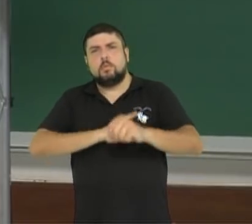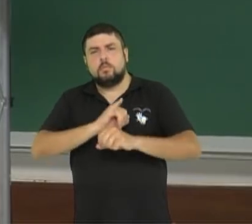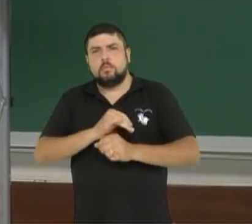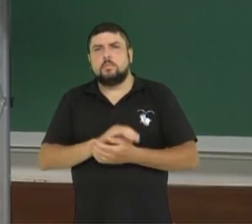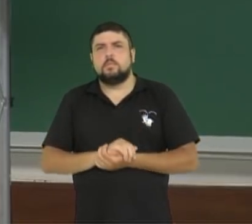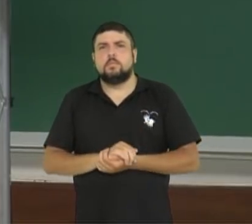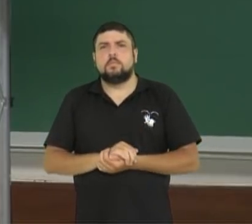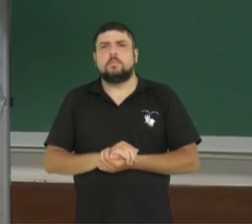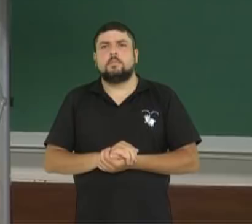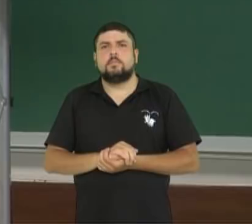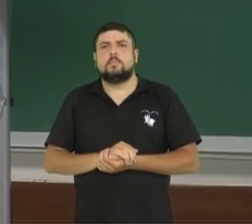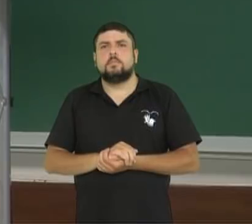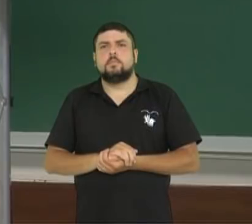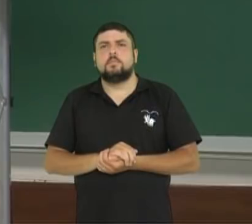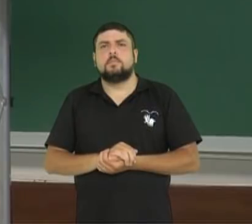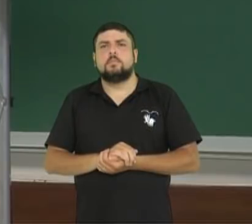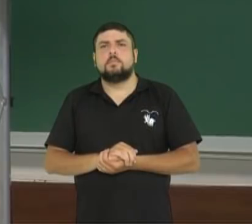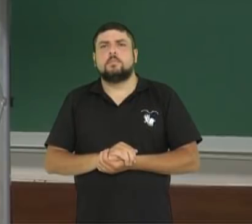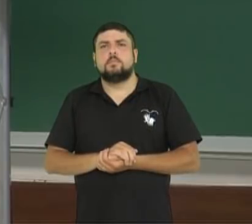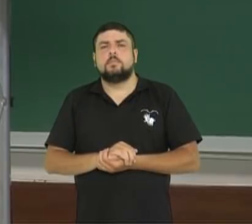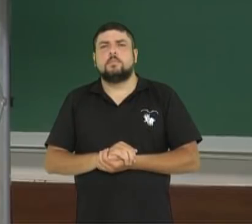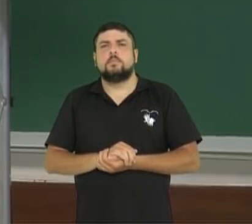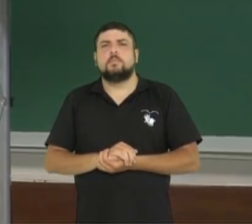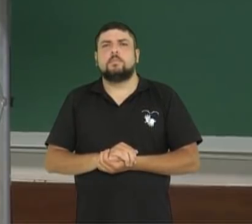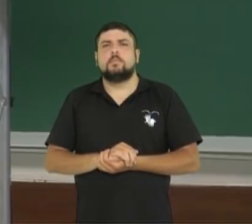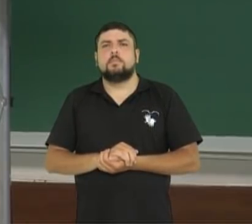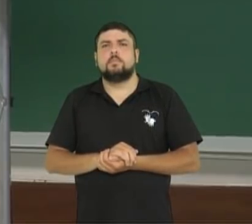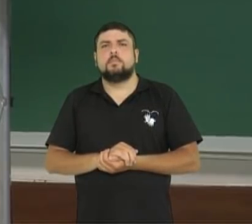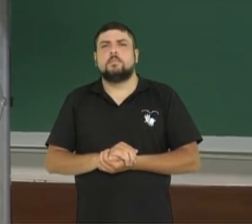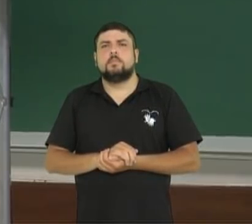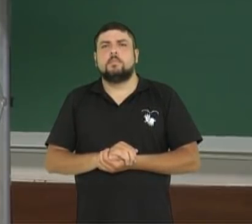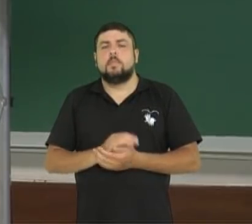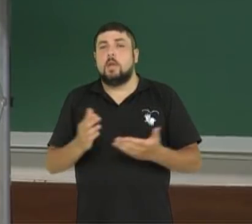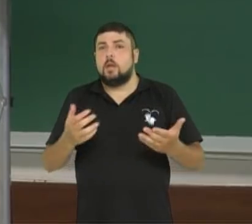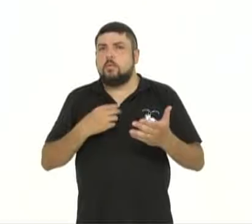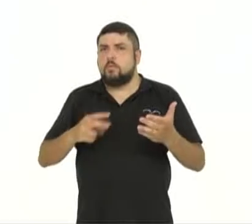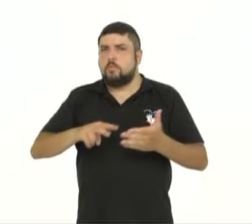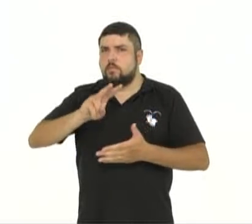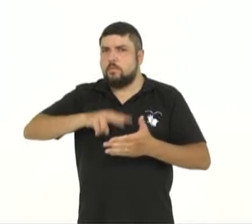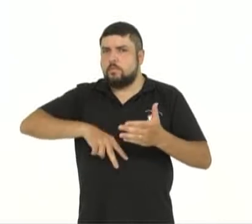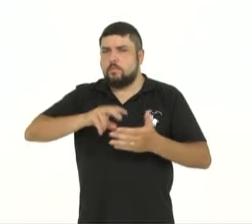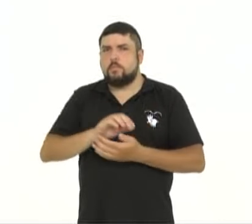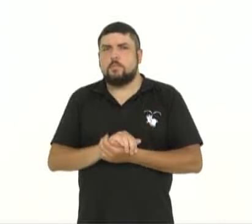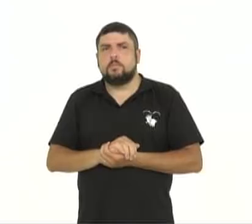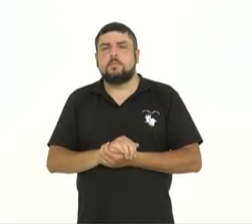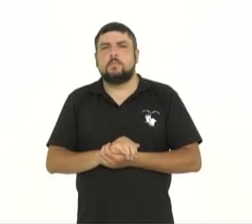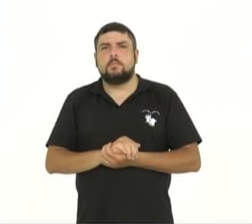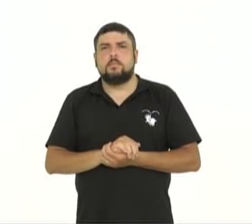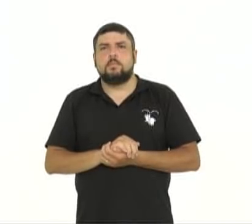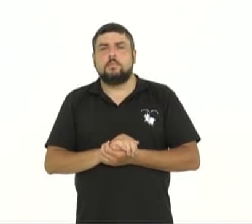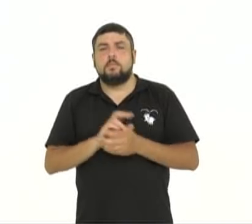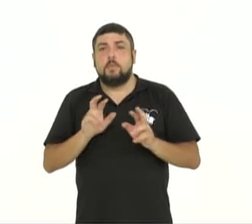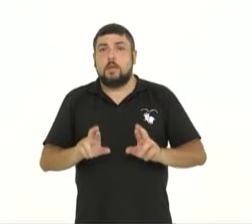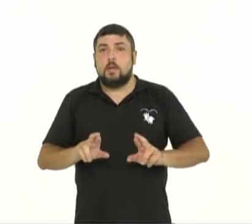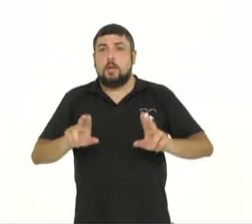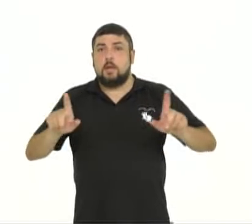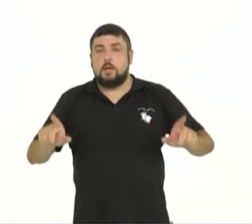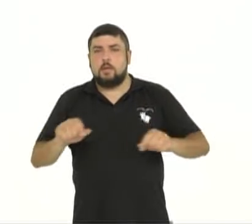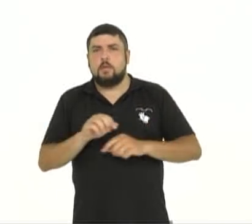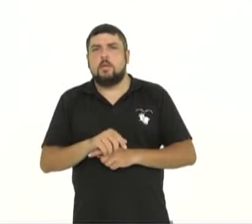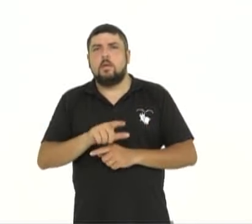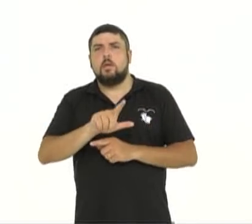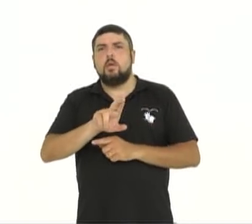de comunicação, certo? Vamos ler aqui uma, pessoal. Então, olha lá, A Diferença, do Luiz